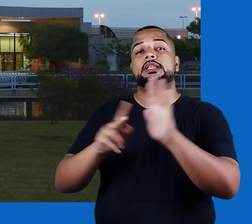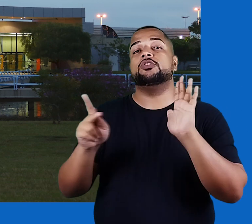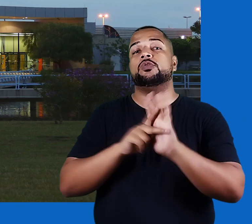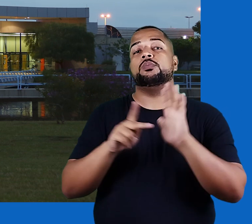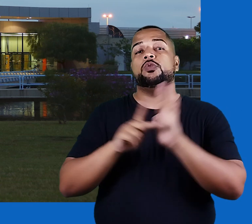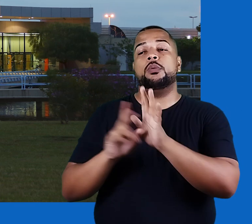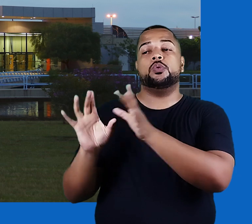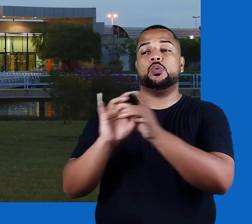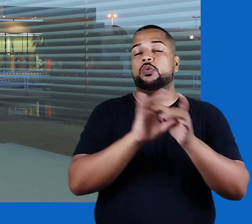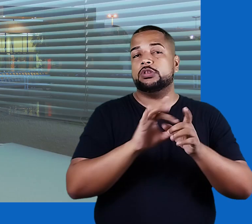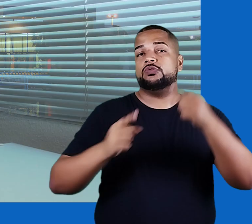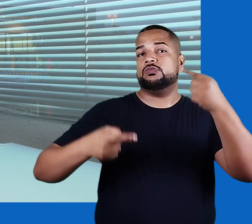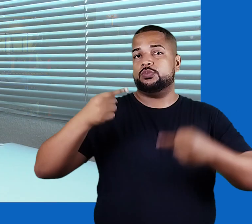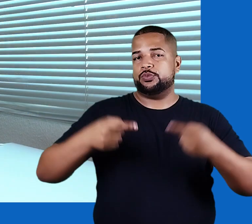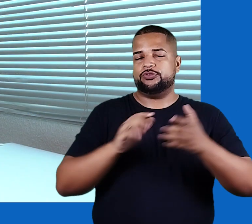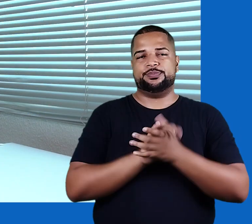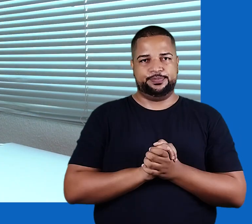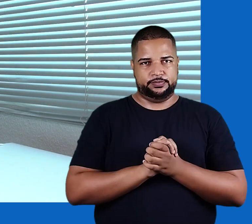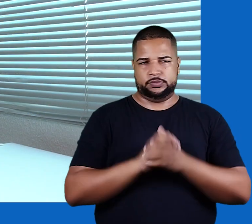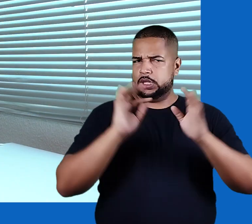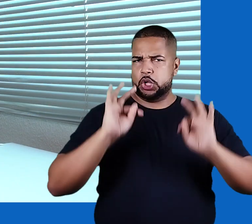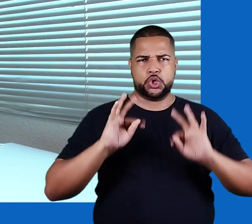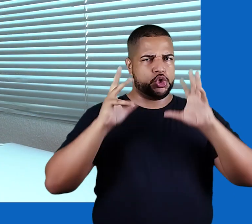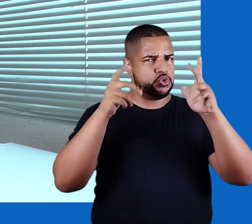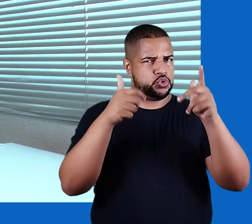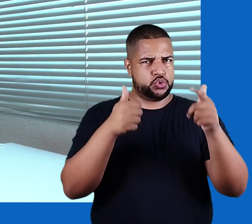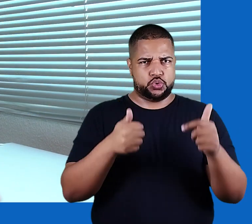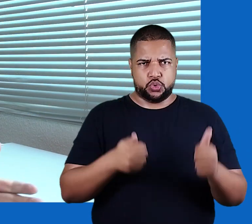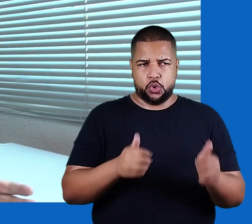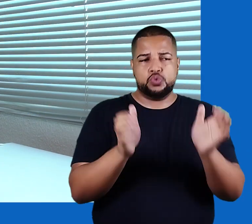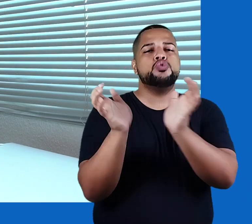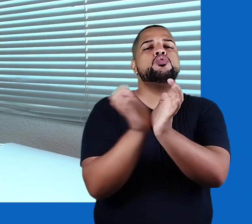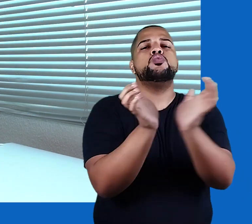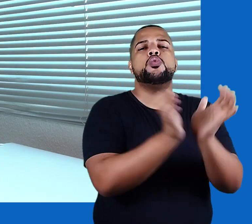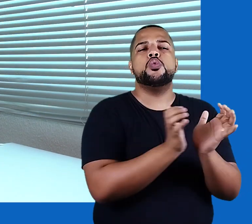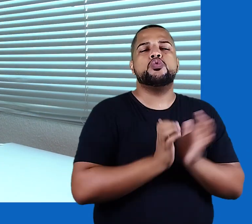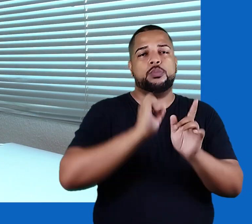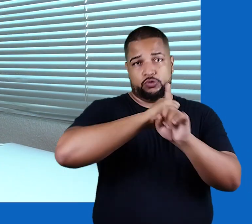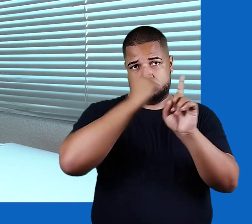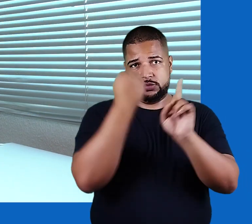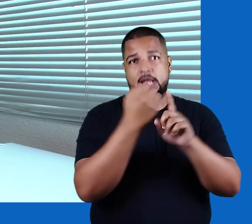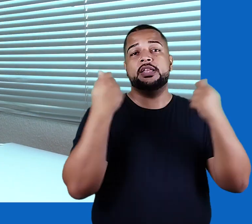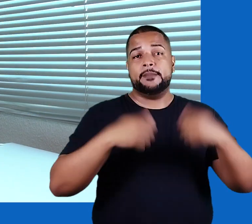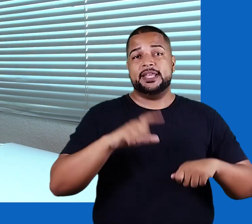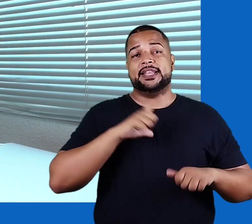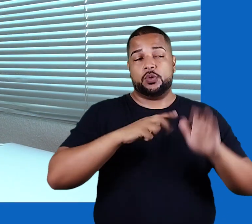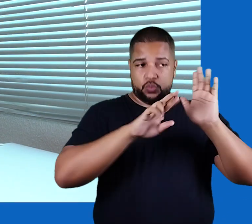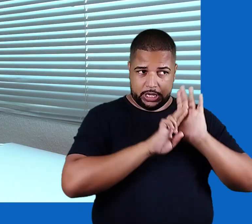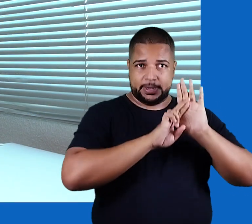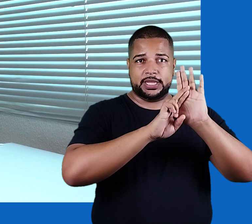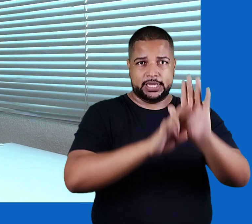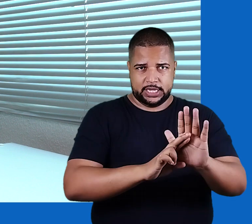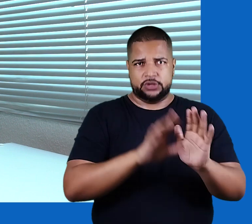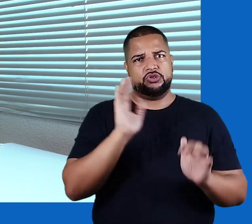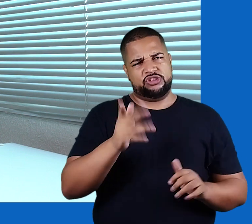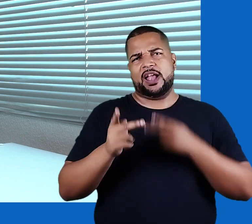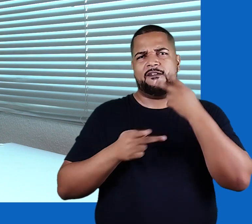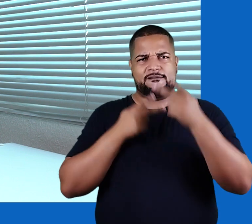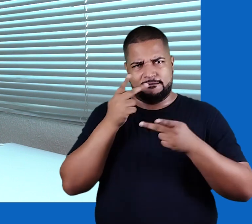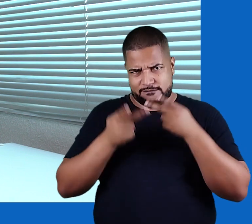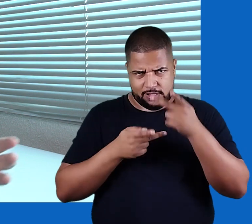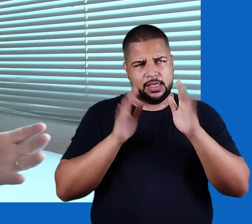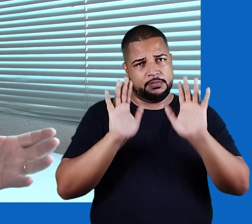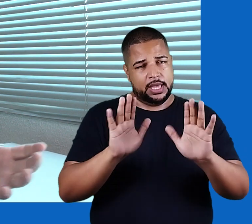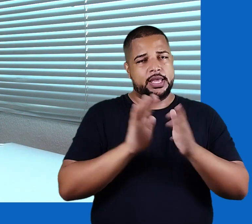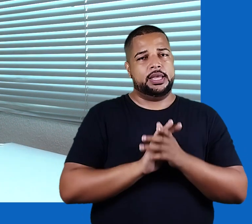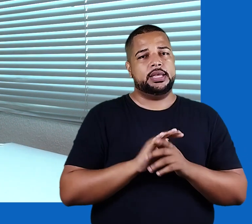política. Todas as categorias deveriam, ou pelo menos as grandes categorias, ter seu representante. E eu falo isso, inclusive,